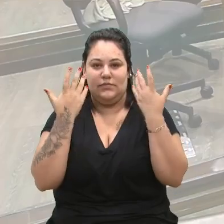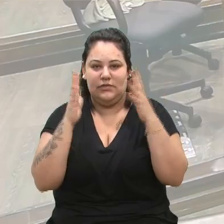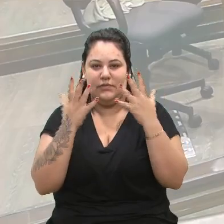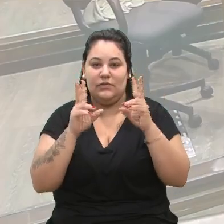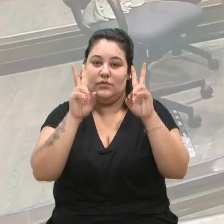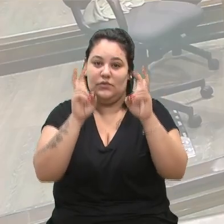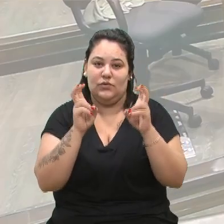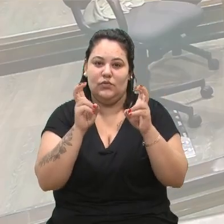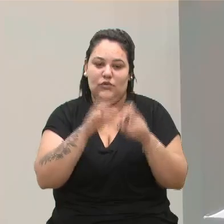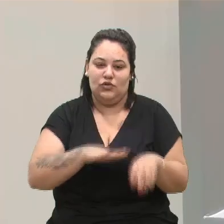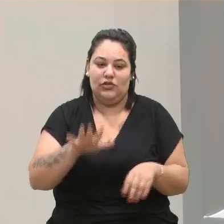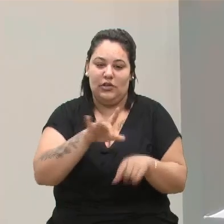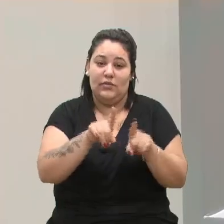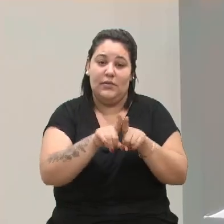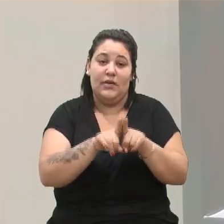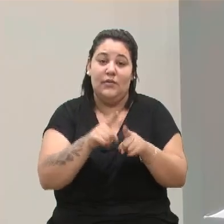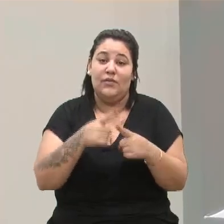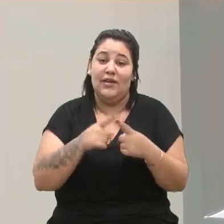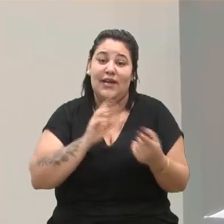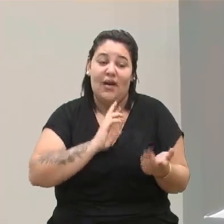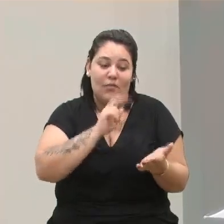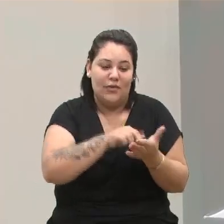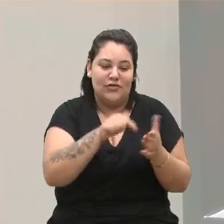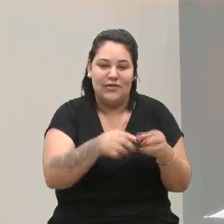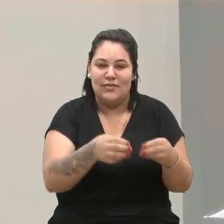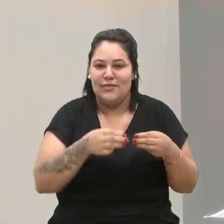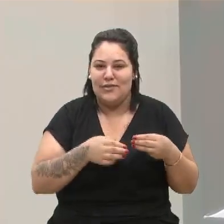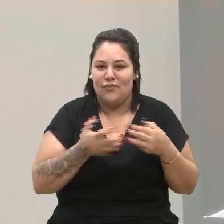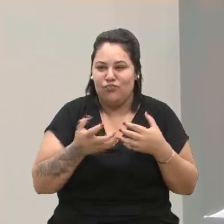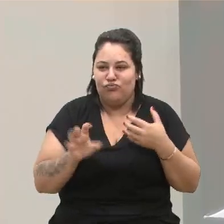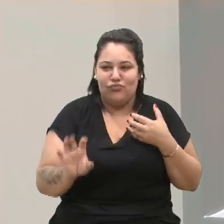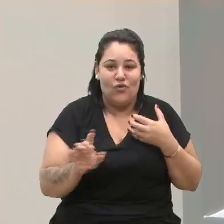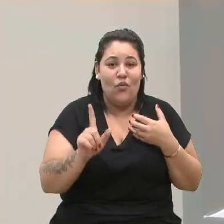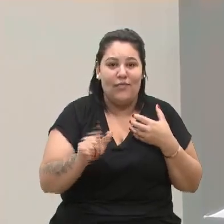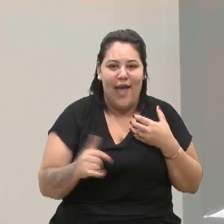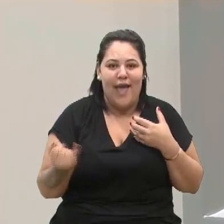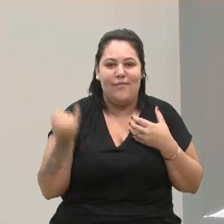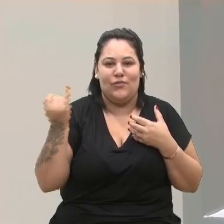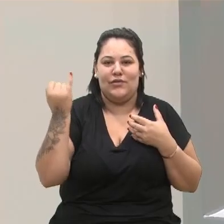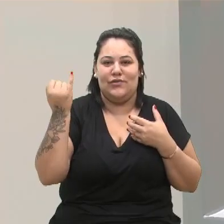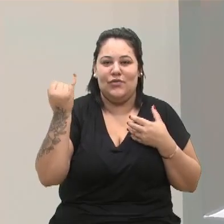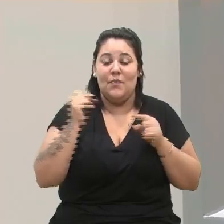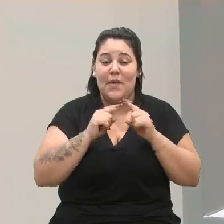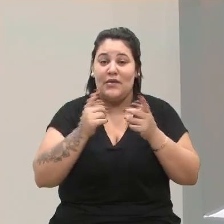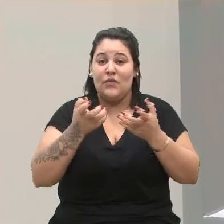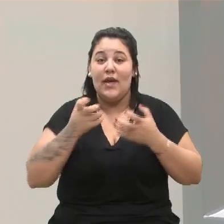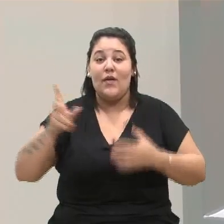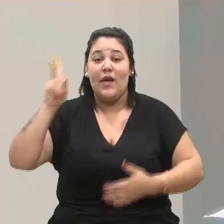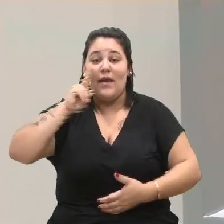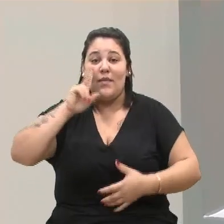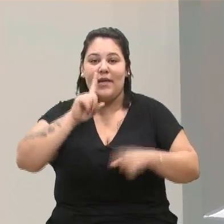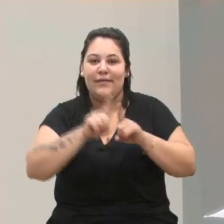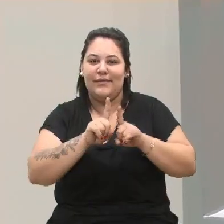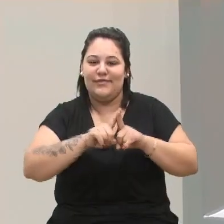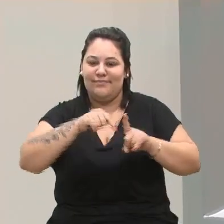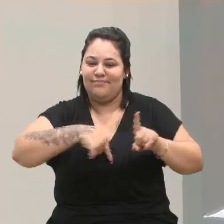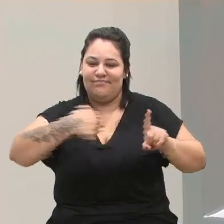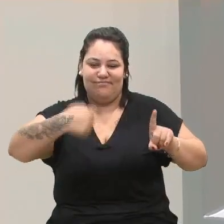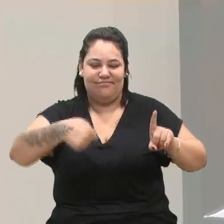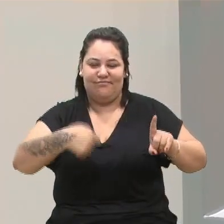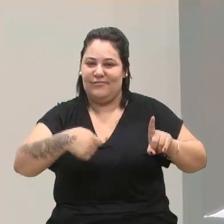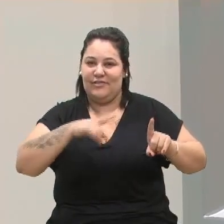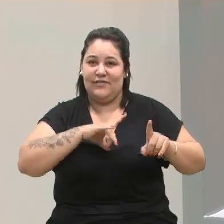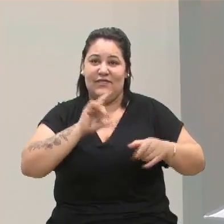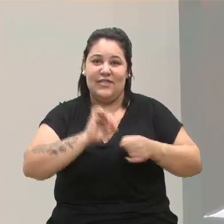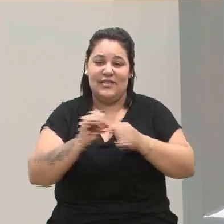assunto. Realmente, essa moção de contrariedade é muito importante, mas quero lembrar que não há necessidade de fazer